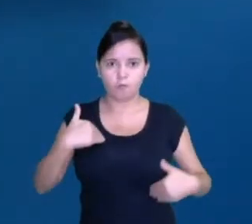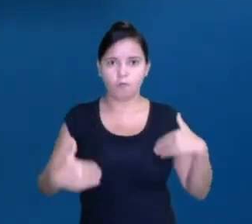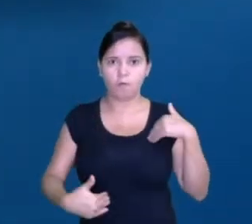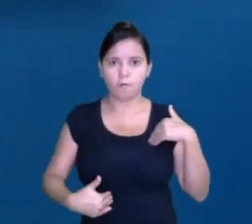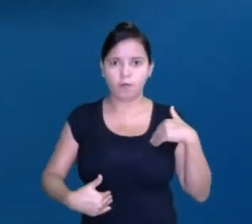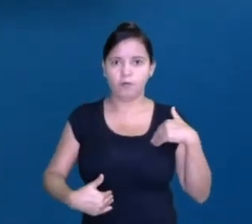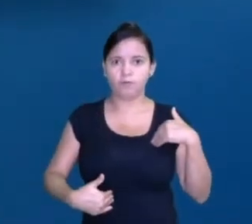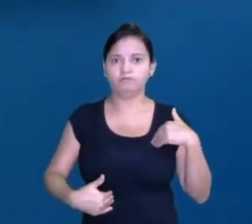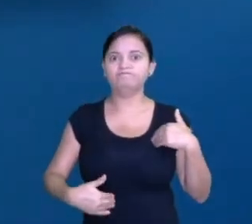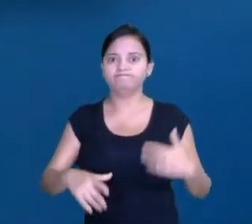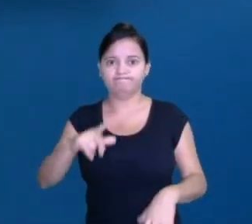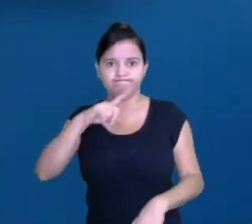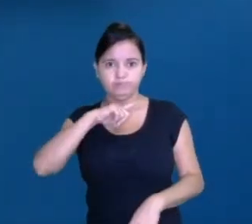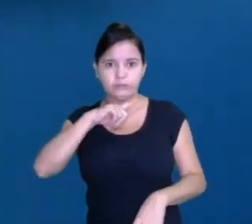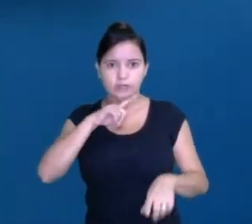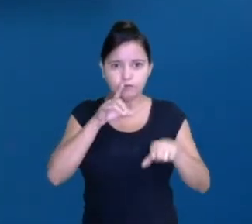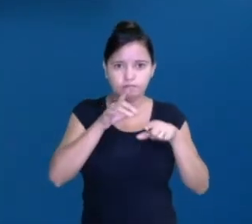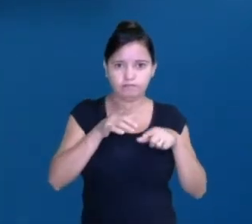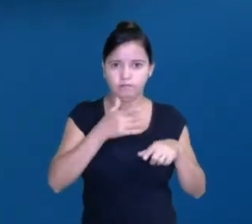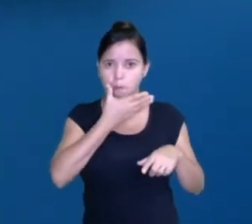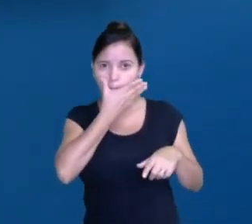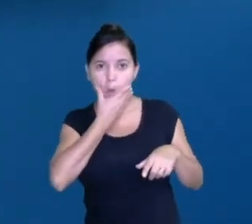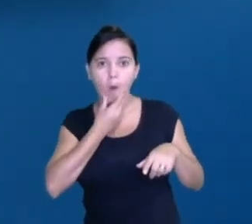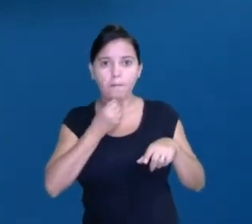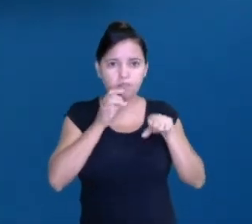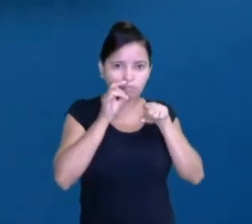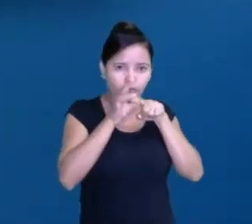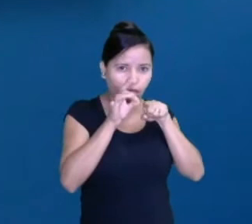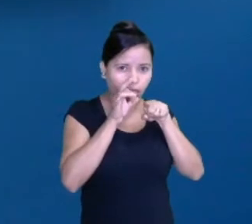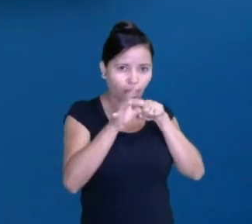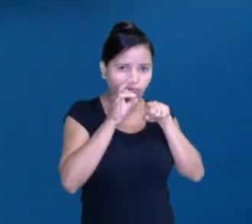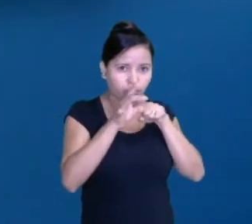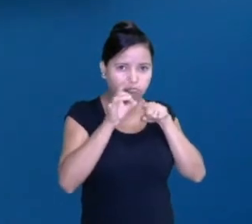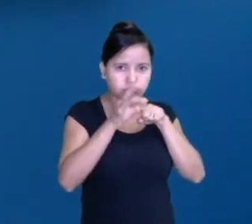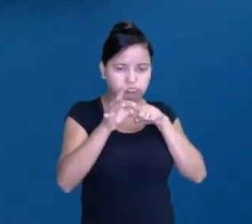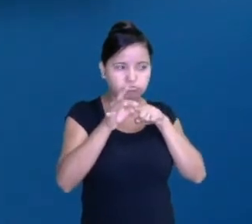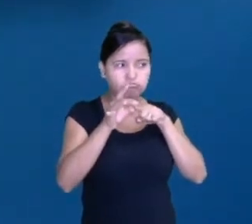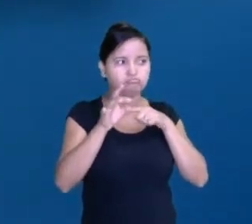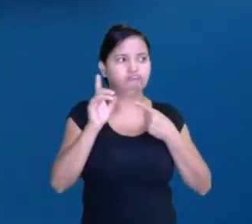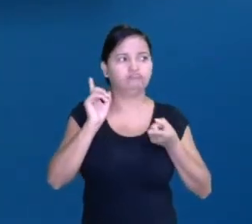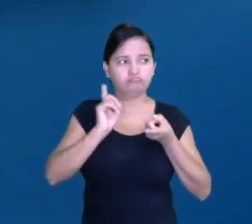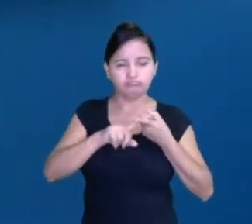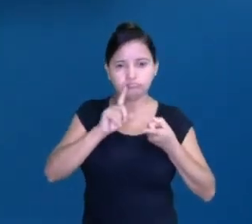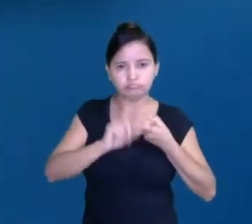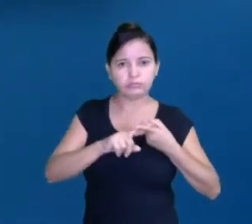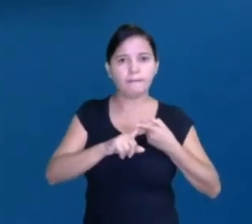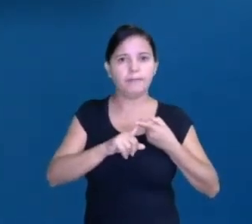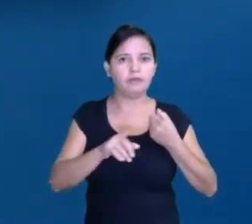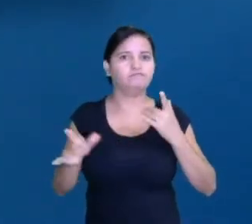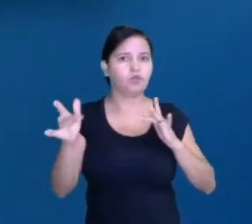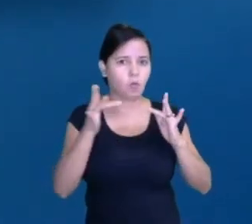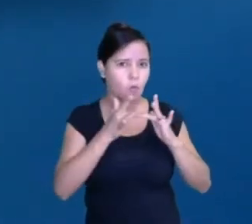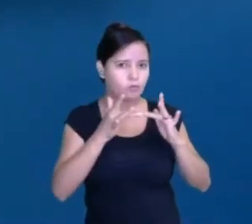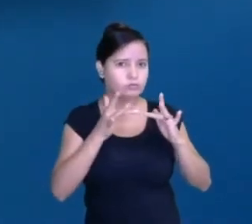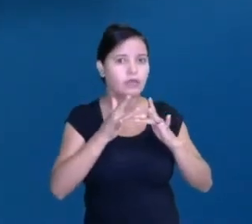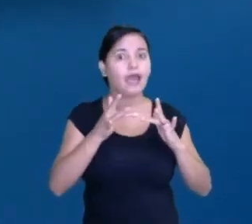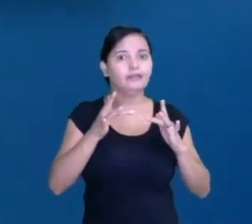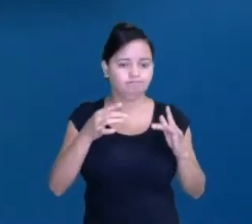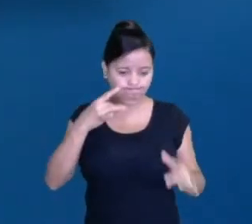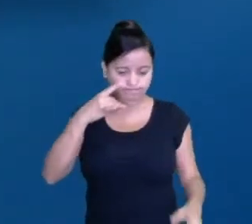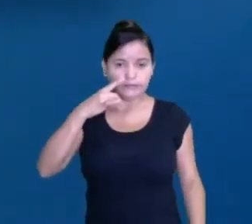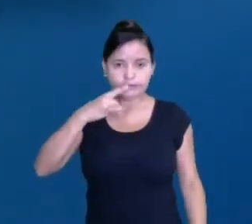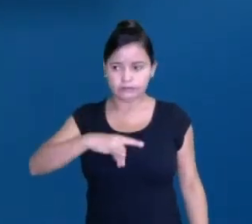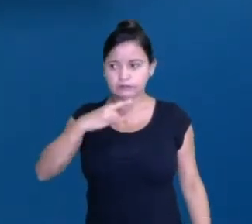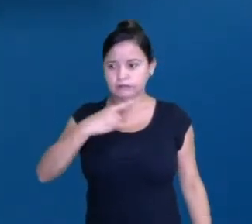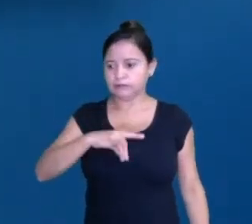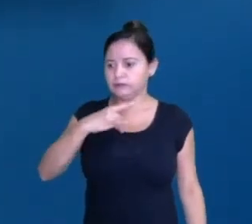da gametogênese ou espermatogênese, quando a gente fala do homem, mas também está associado à questão do quê? Da produção de testosterona,